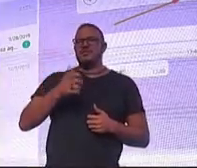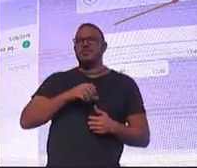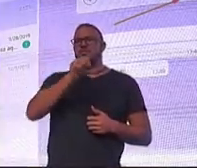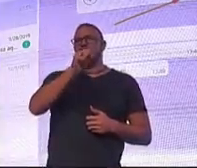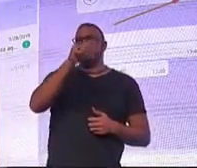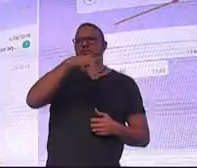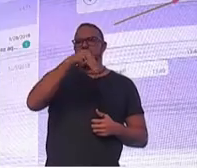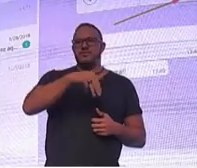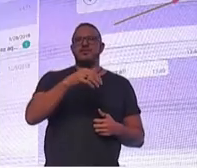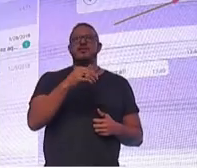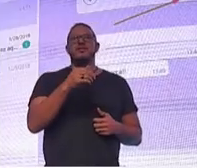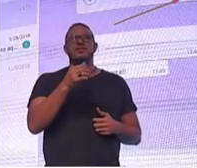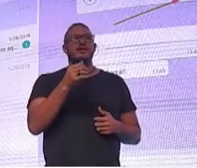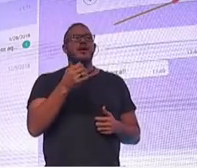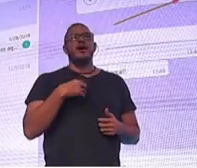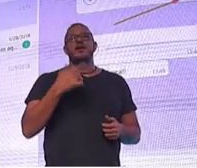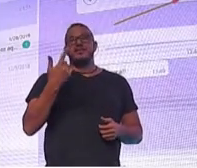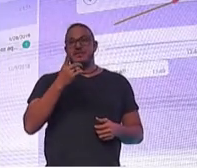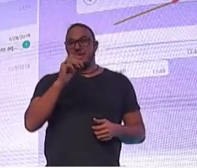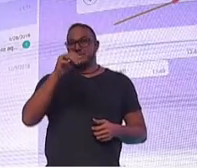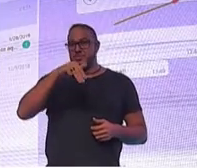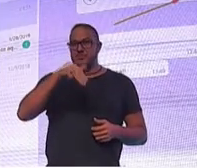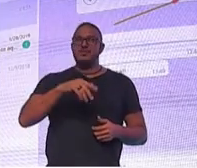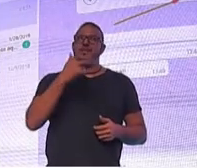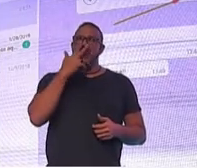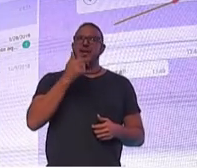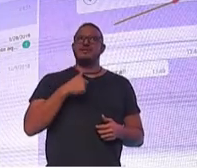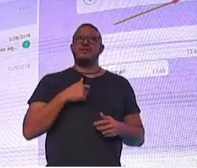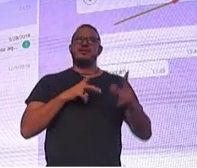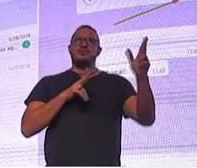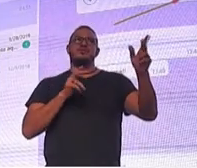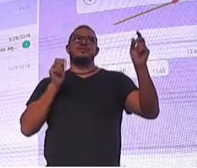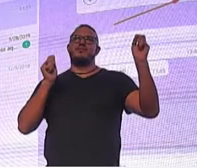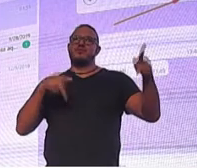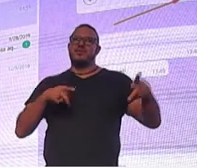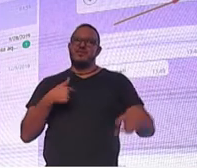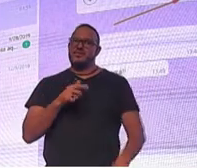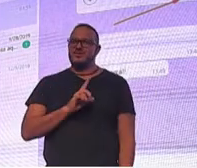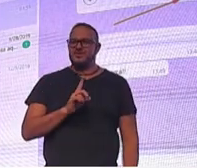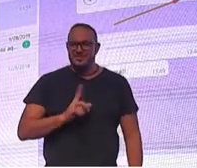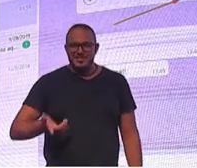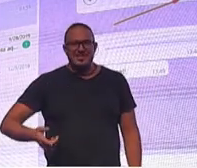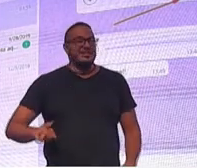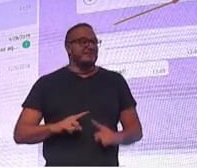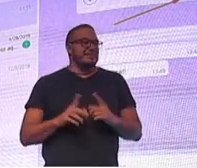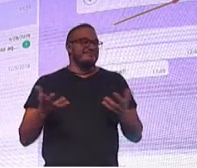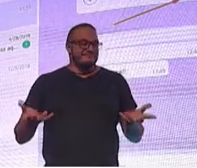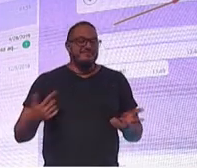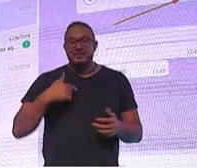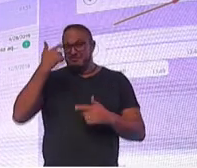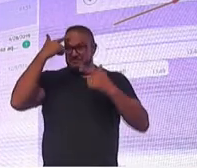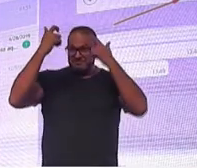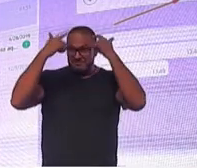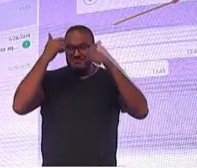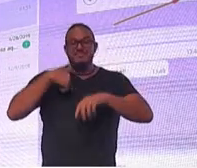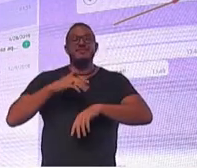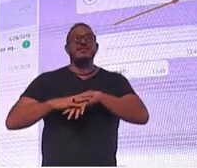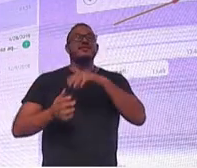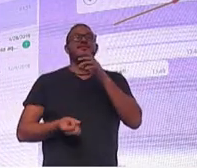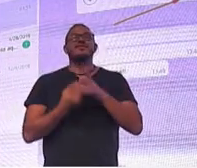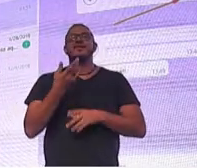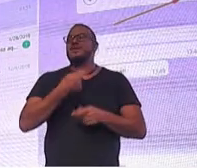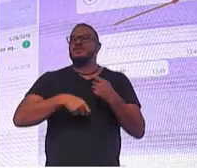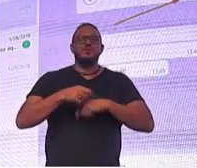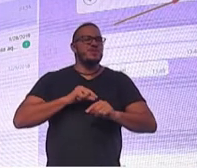13 minutos e 40. Ela acha que eu sou aposentado igual a ela. Tá. E aí inventaram um